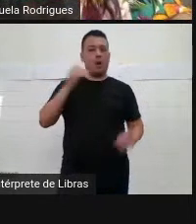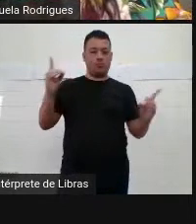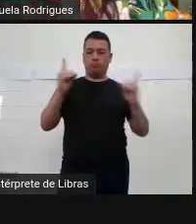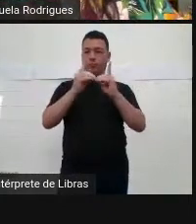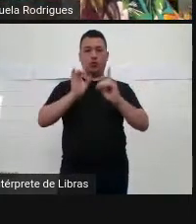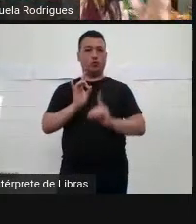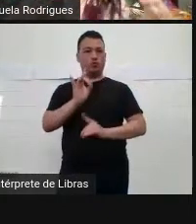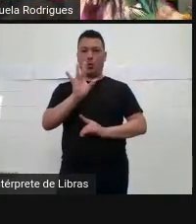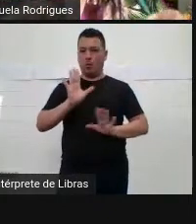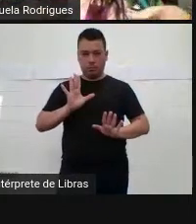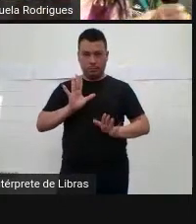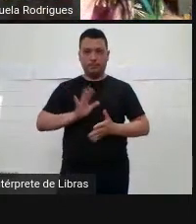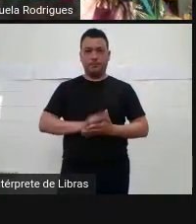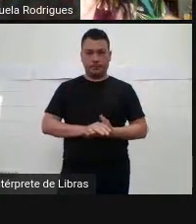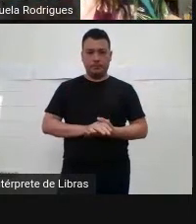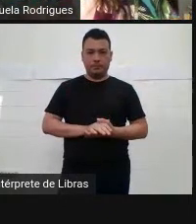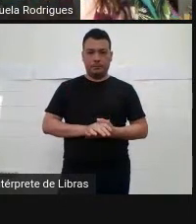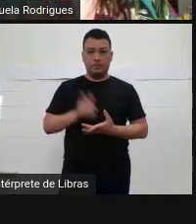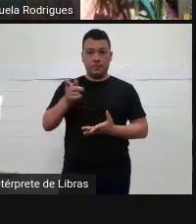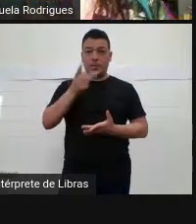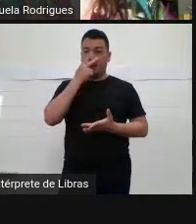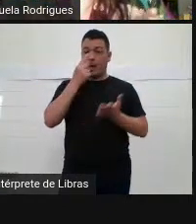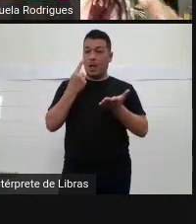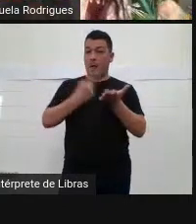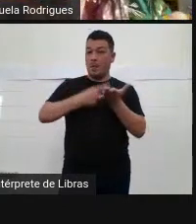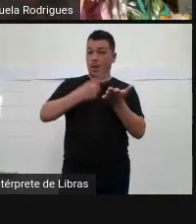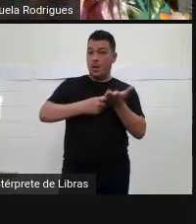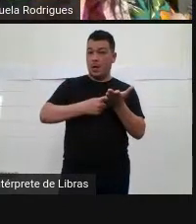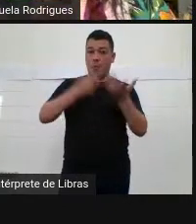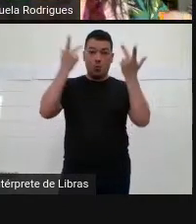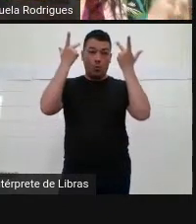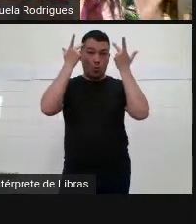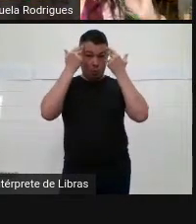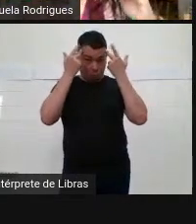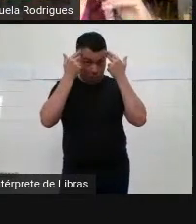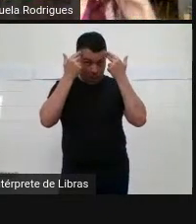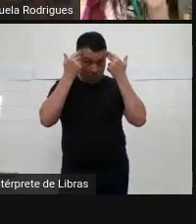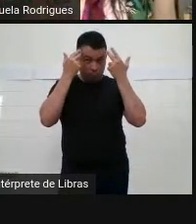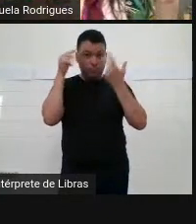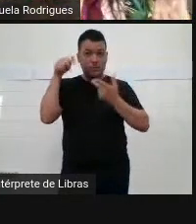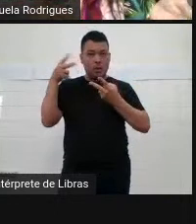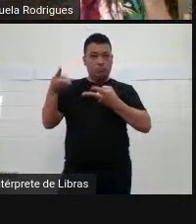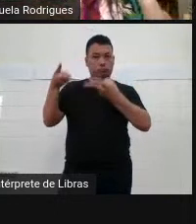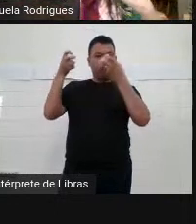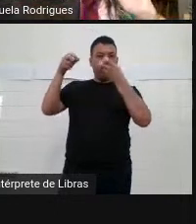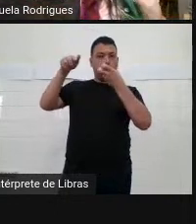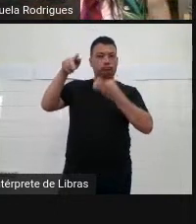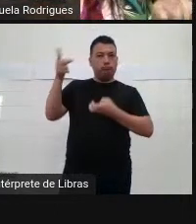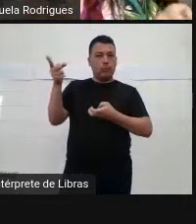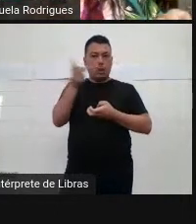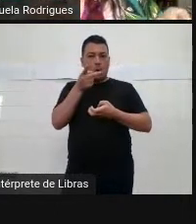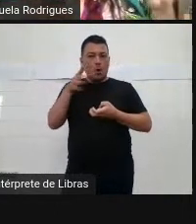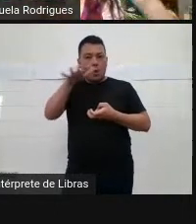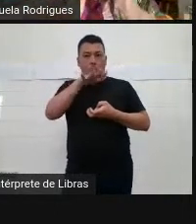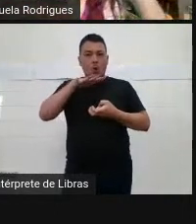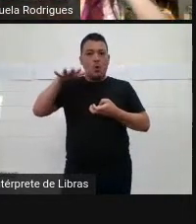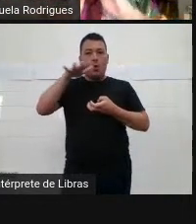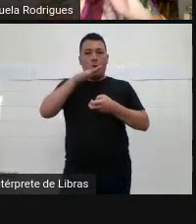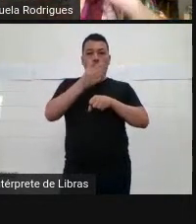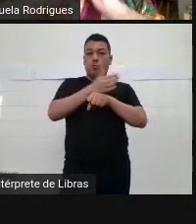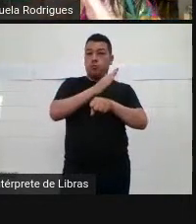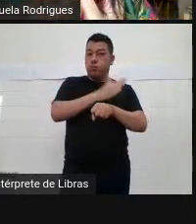partir da fixação do normal, a percepção de toda e qualquer prática